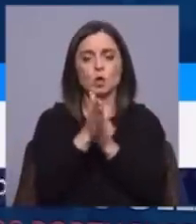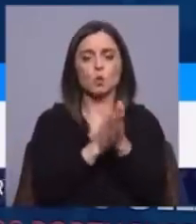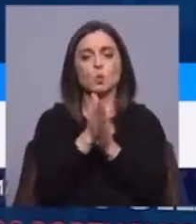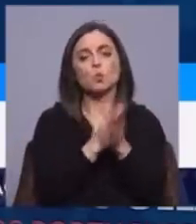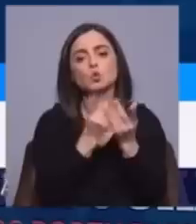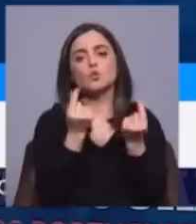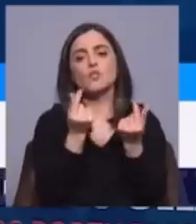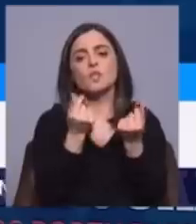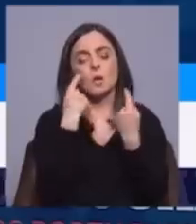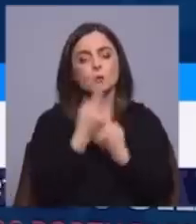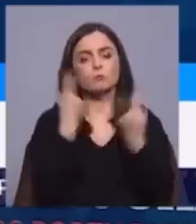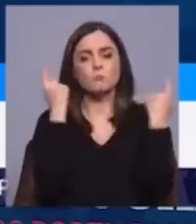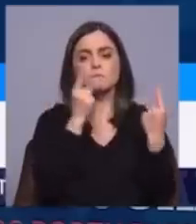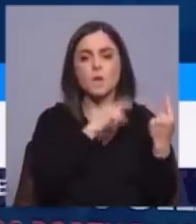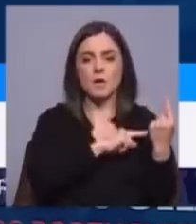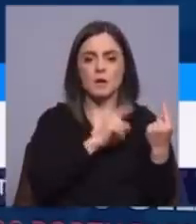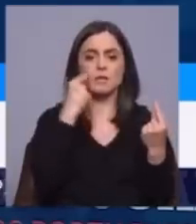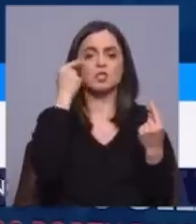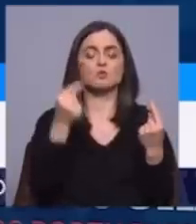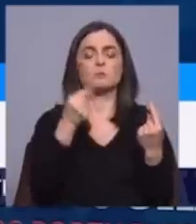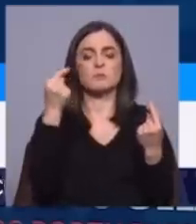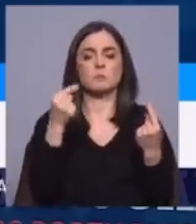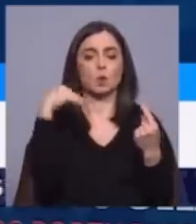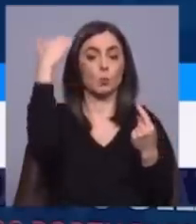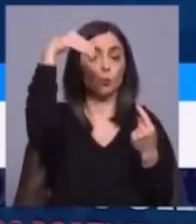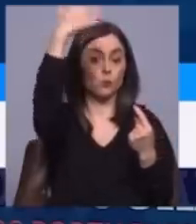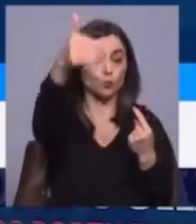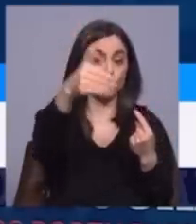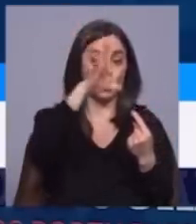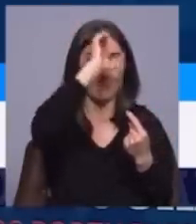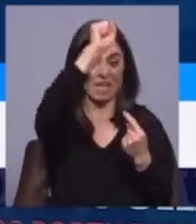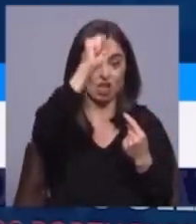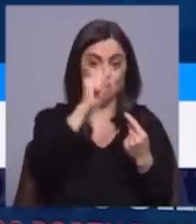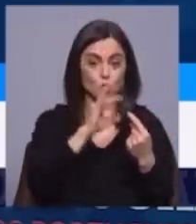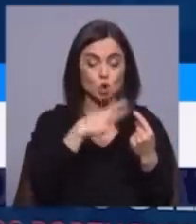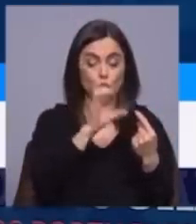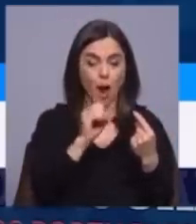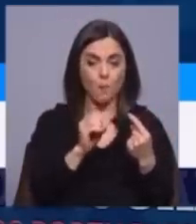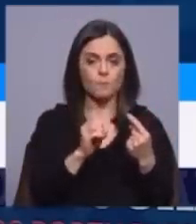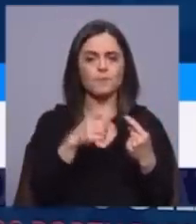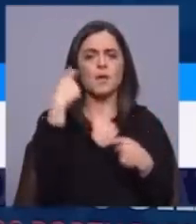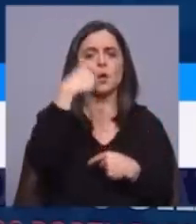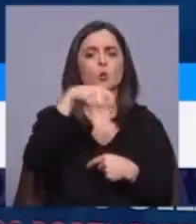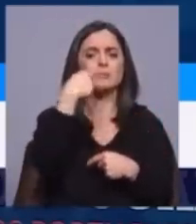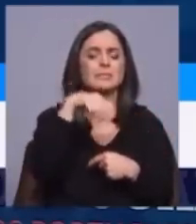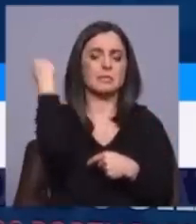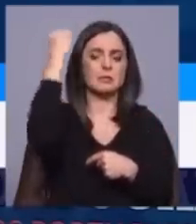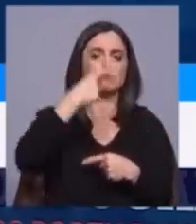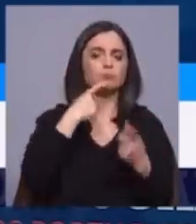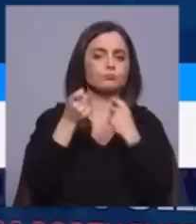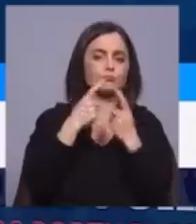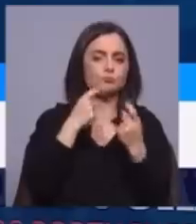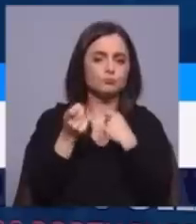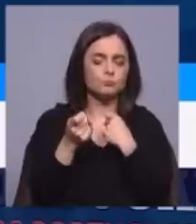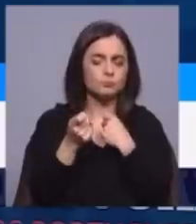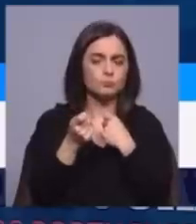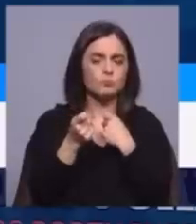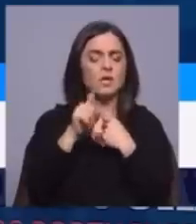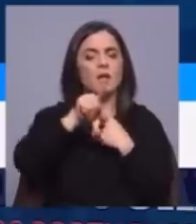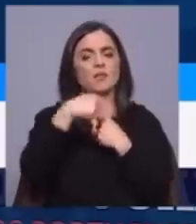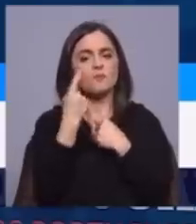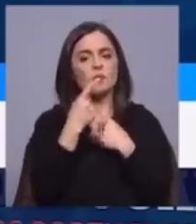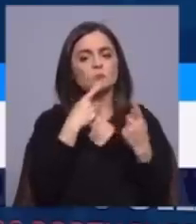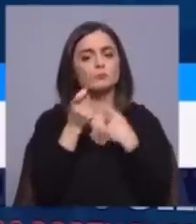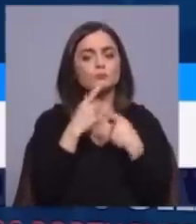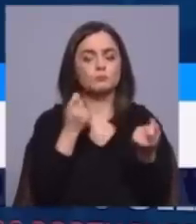públicos e indevidamente nomeadamente pelo futuro Ministro João Gama o Presidente da República colocou essas questões deveria ter